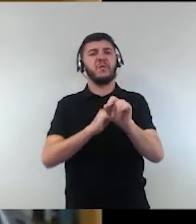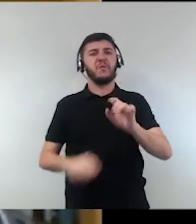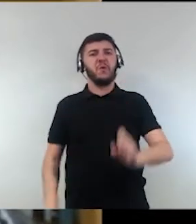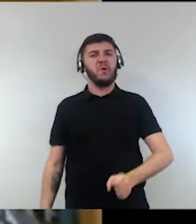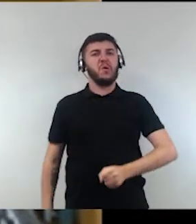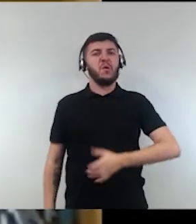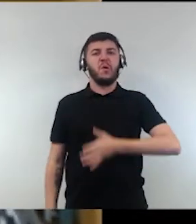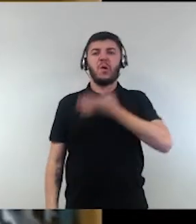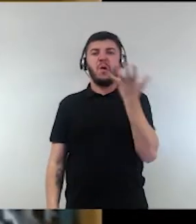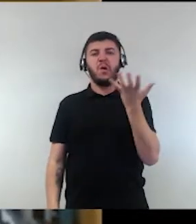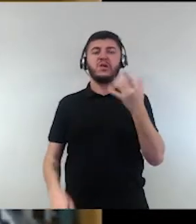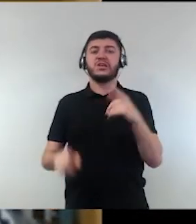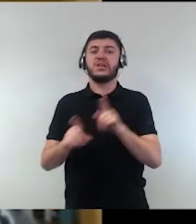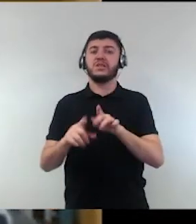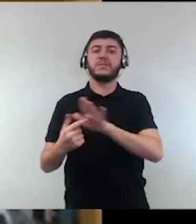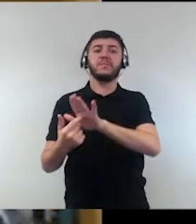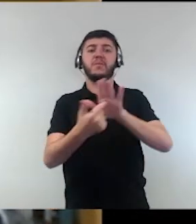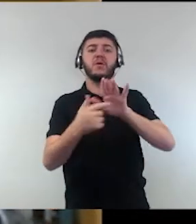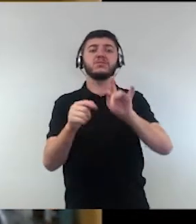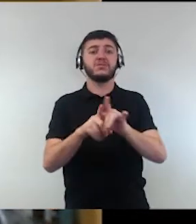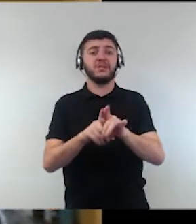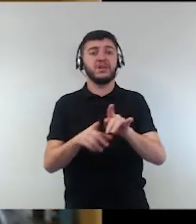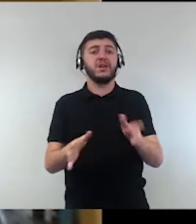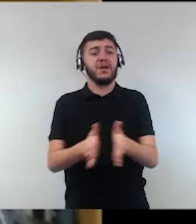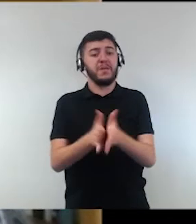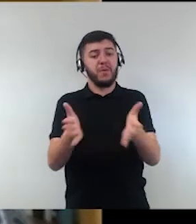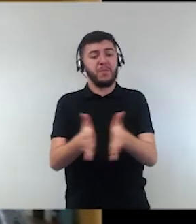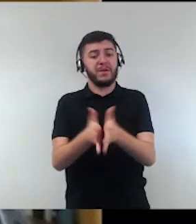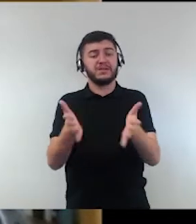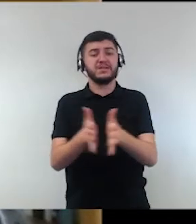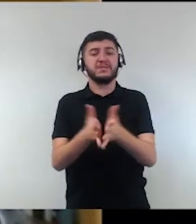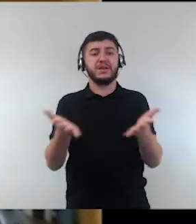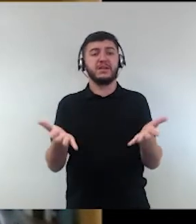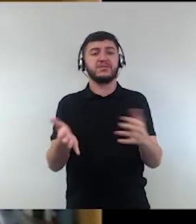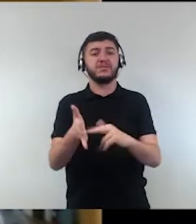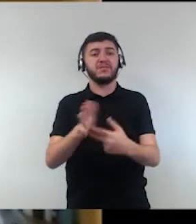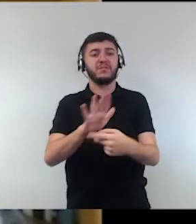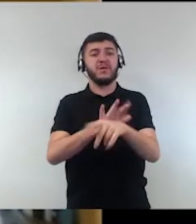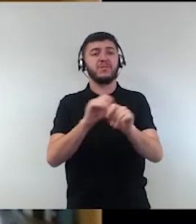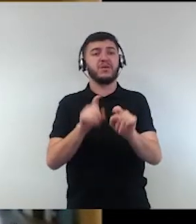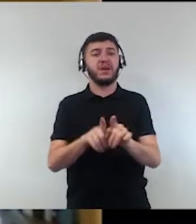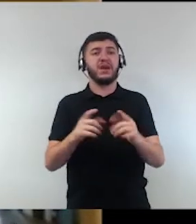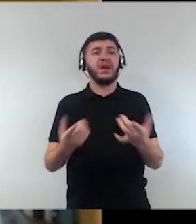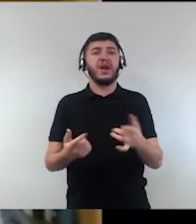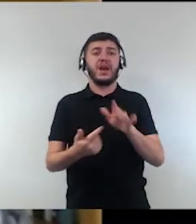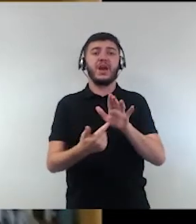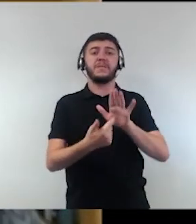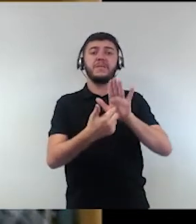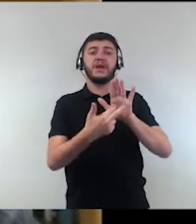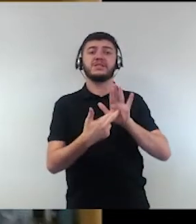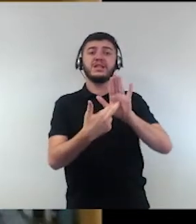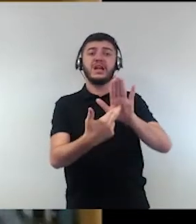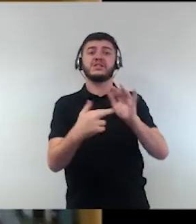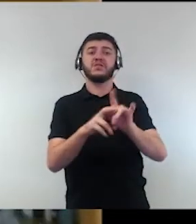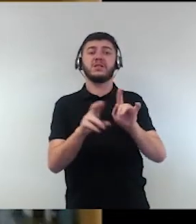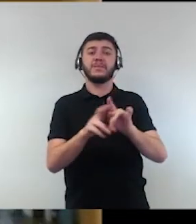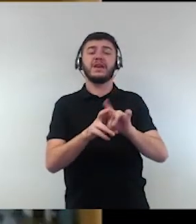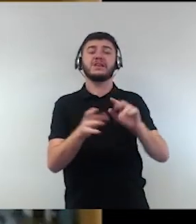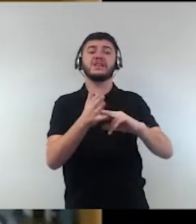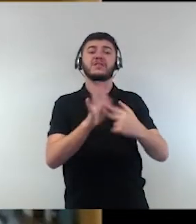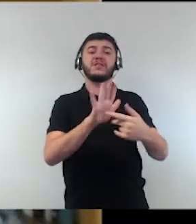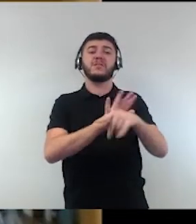de forma clara o empobrecimento da representação e do significado das palavras, tem formado